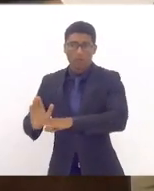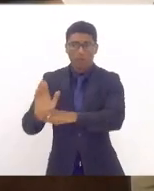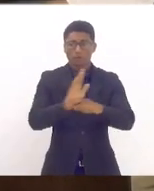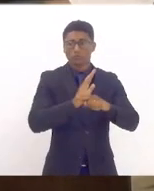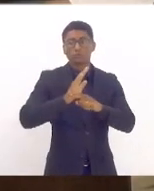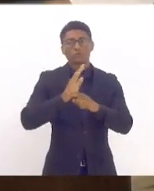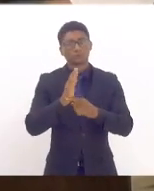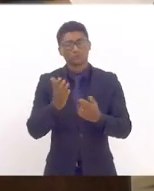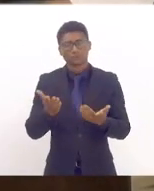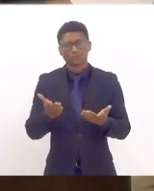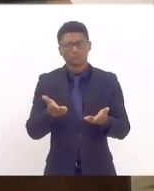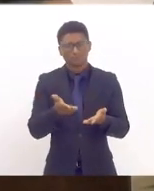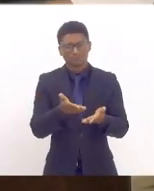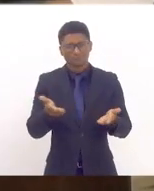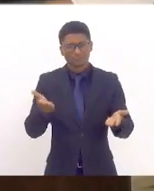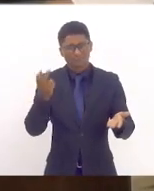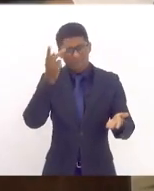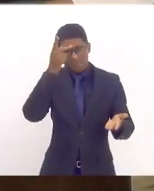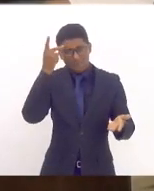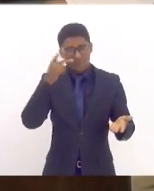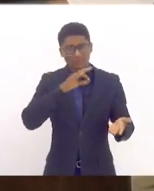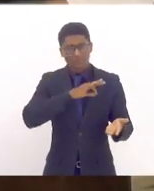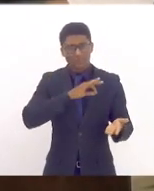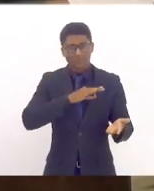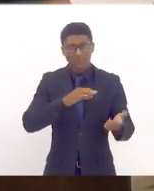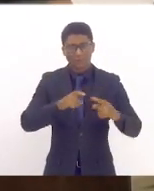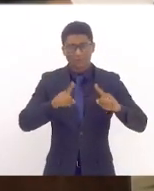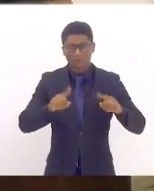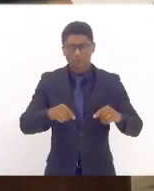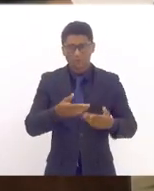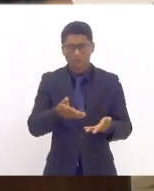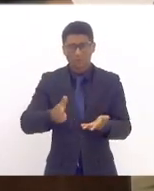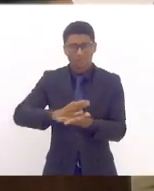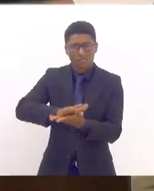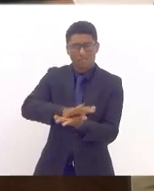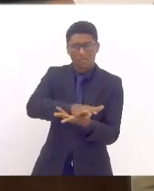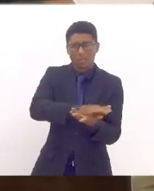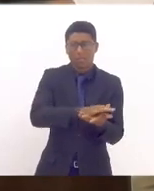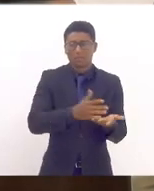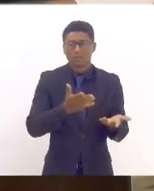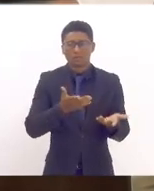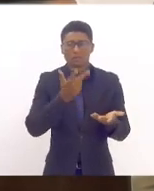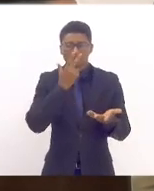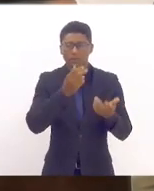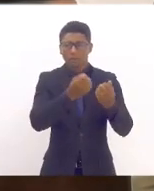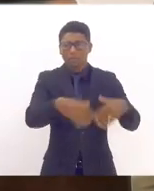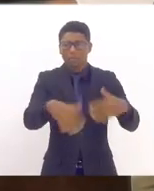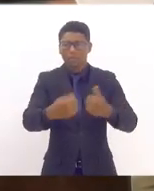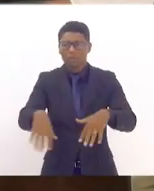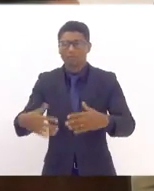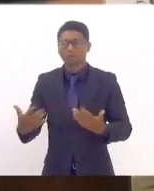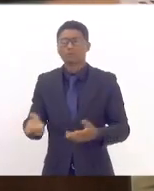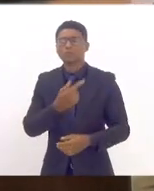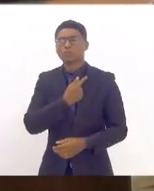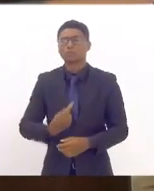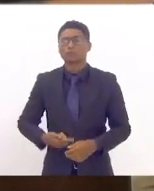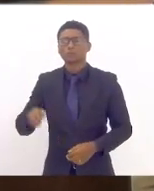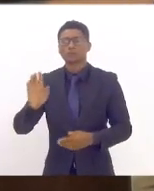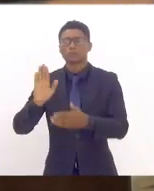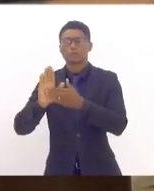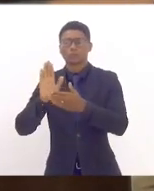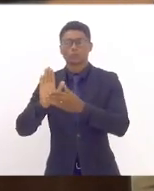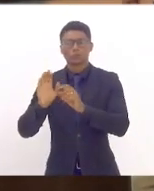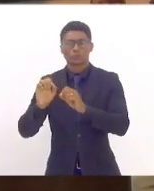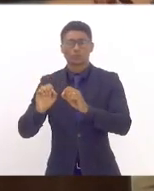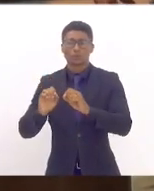massacrar o salário dos Servidores no mesmo tempo que o governador propõe para ele próprio né pelo